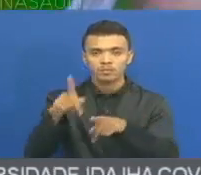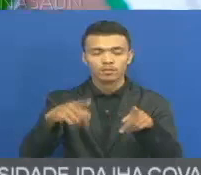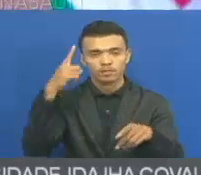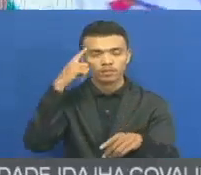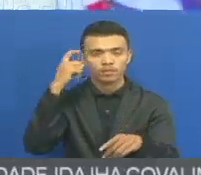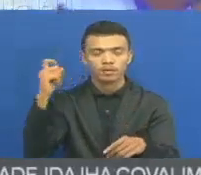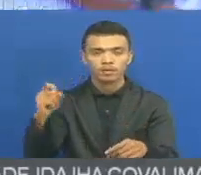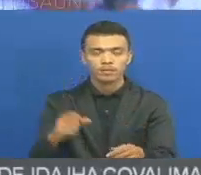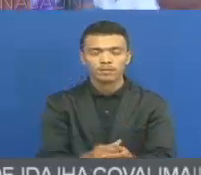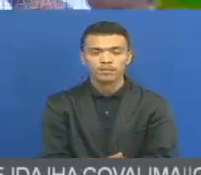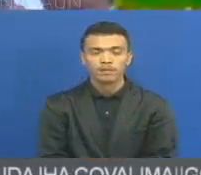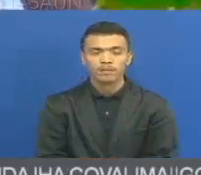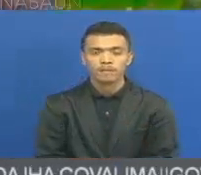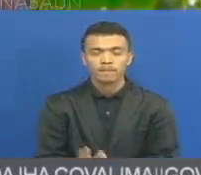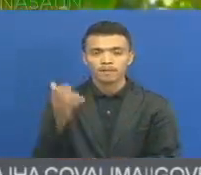atuare,